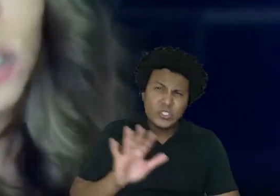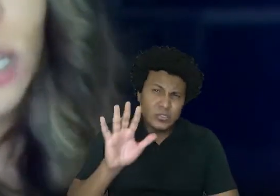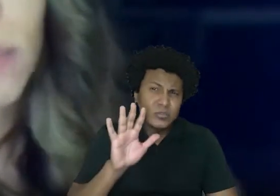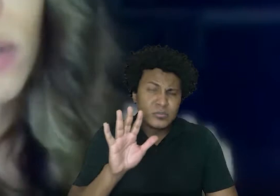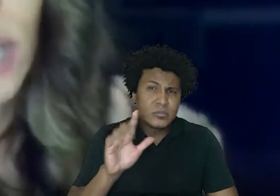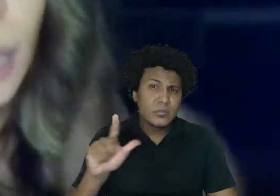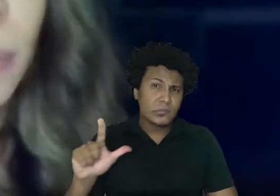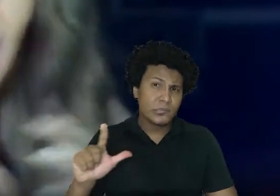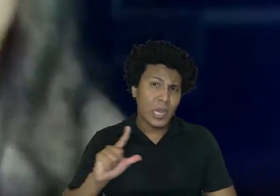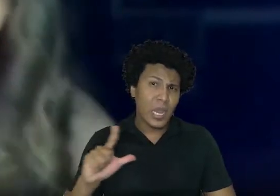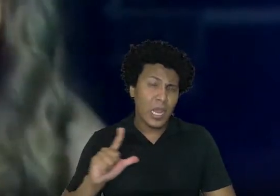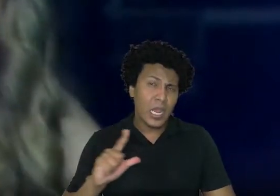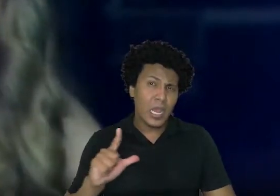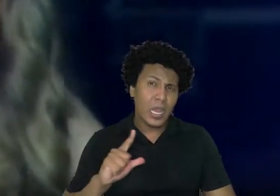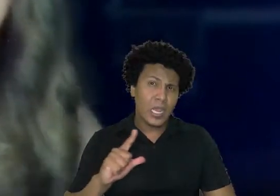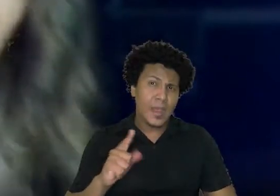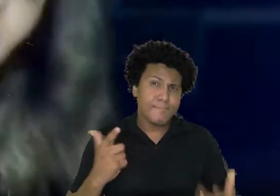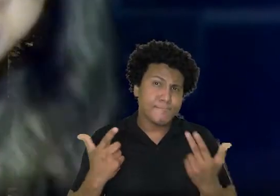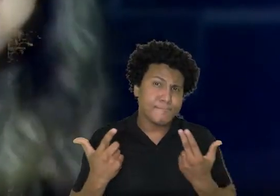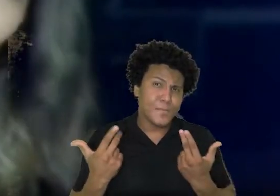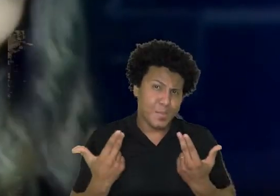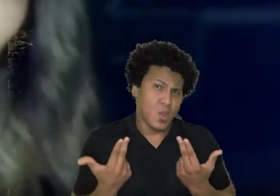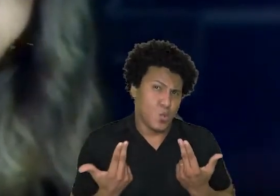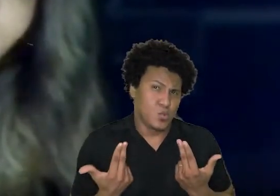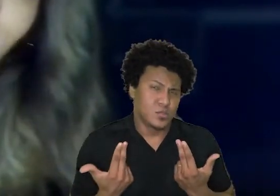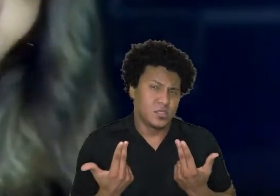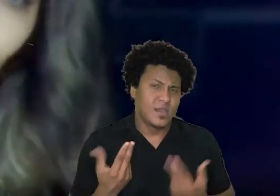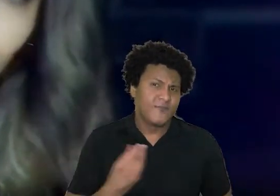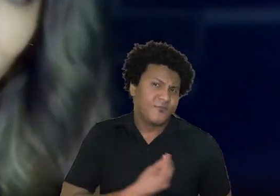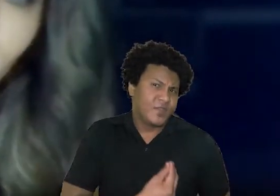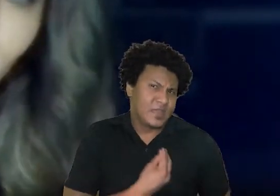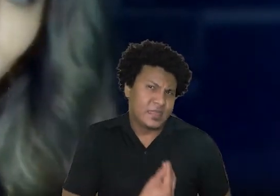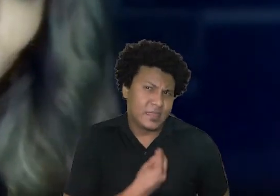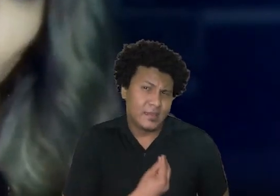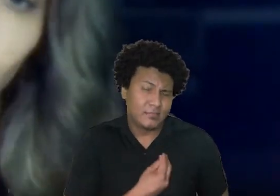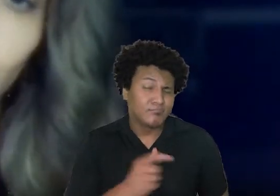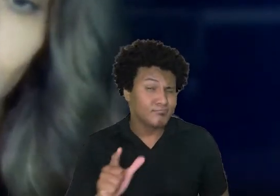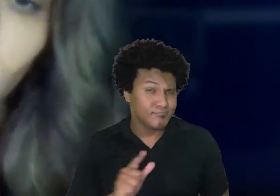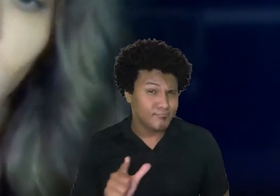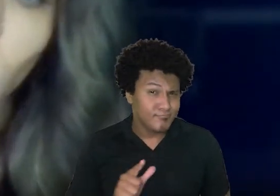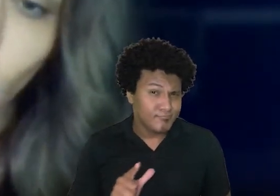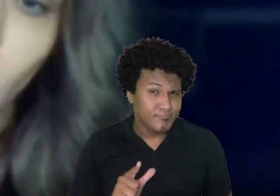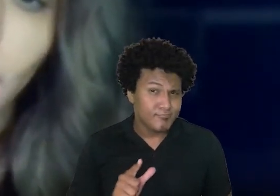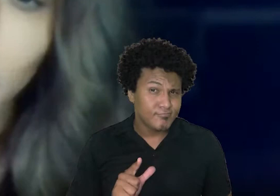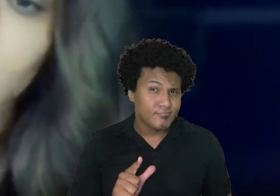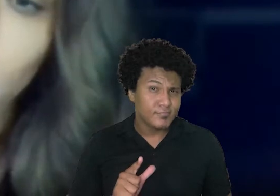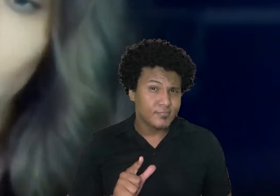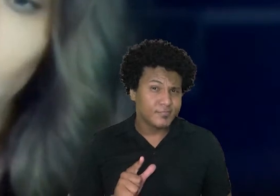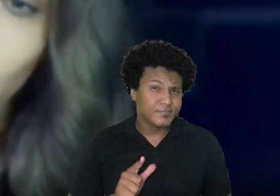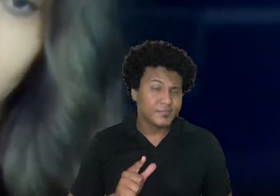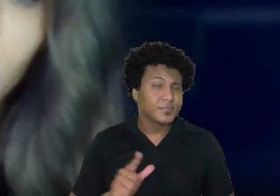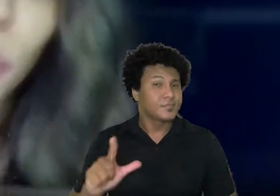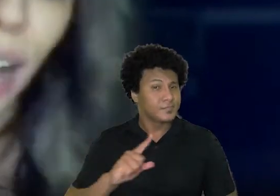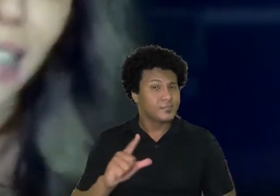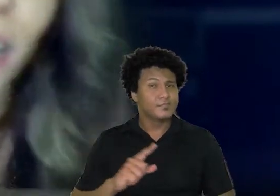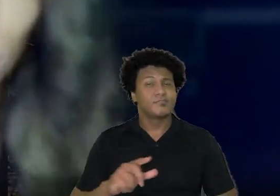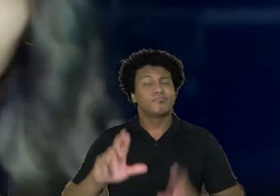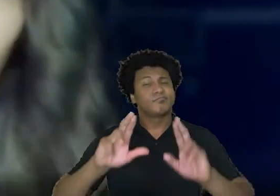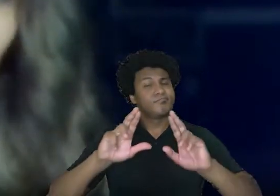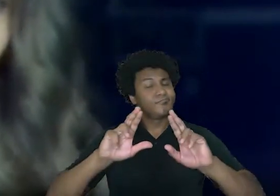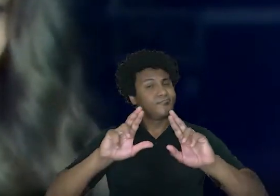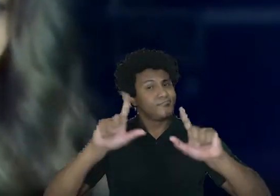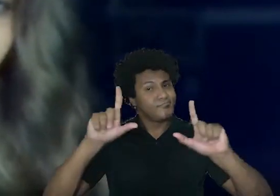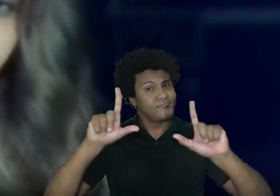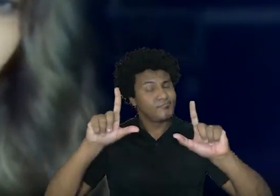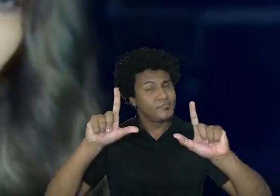que insistamos em mirar reto. Será que todas, todes e todos correm na mesma curva, fazem os